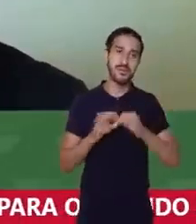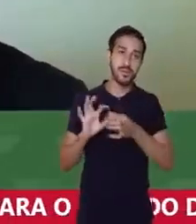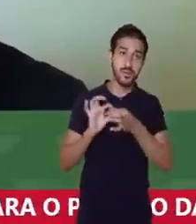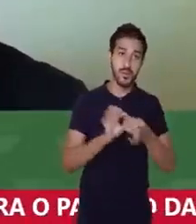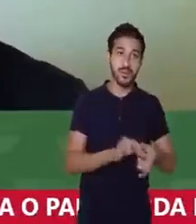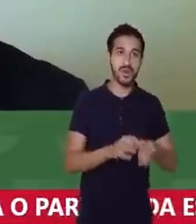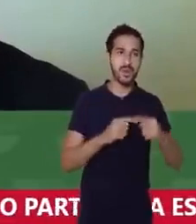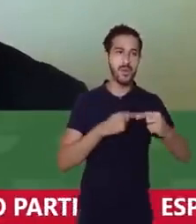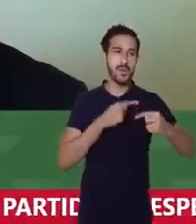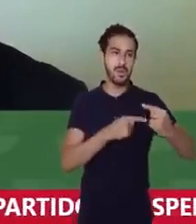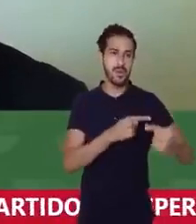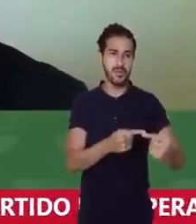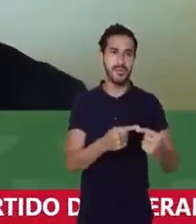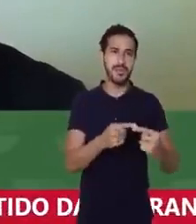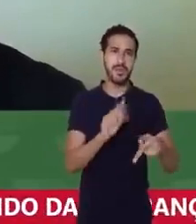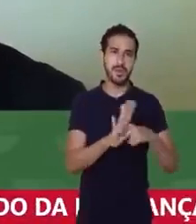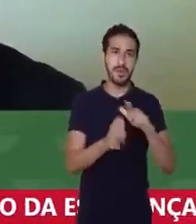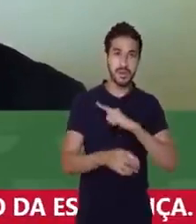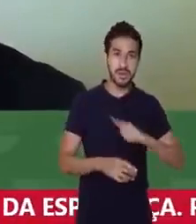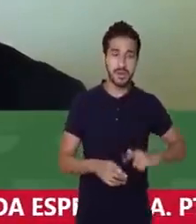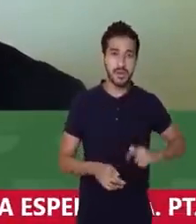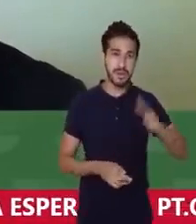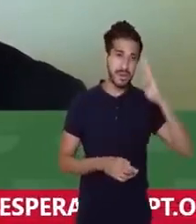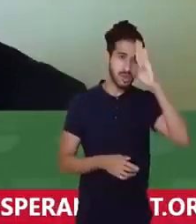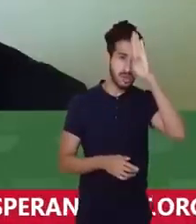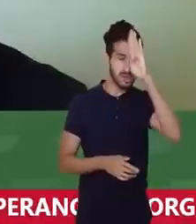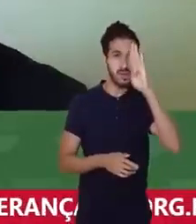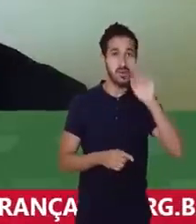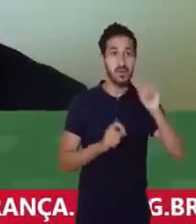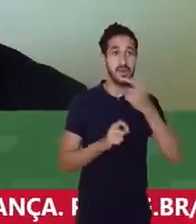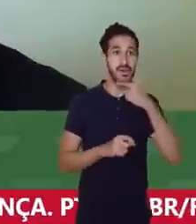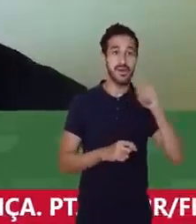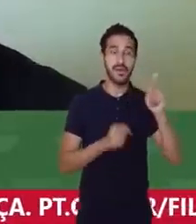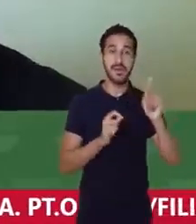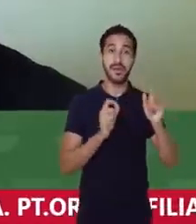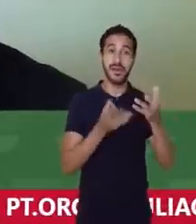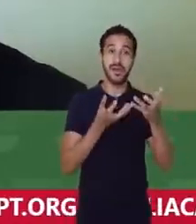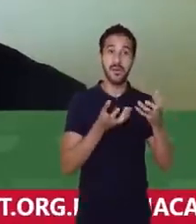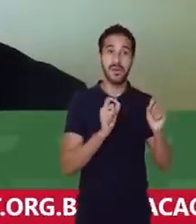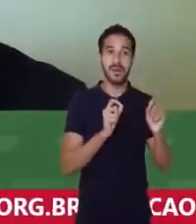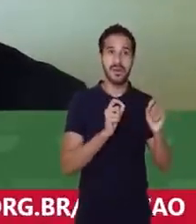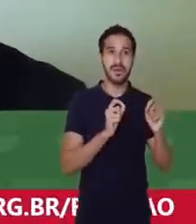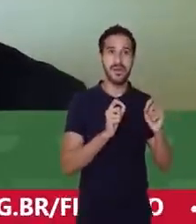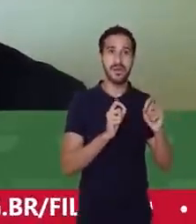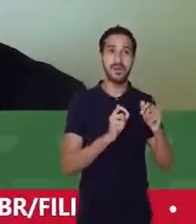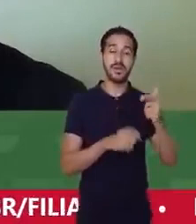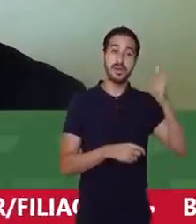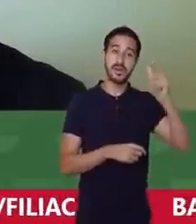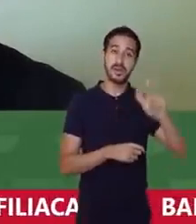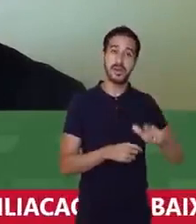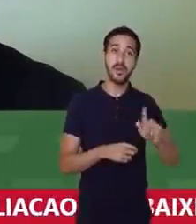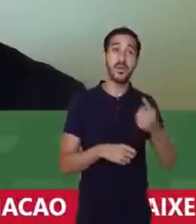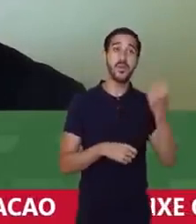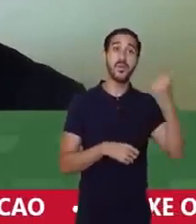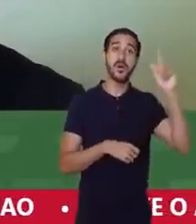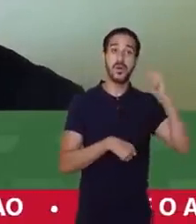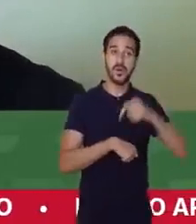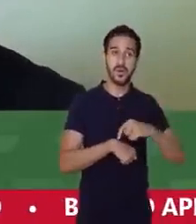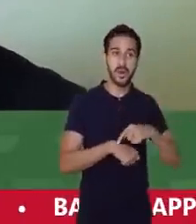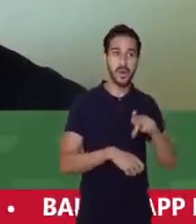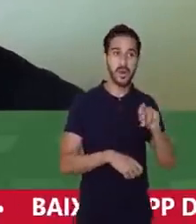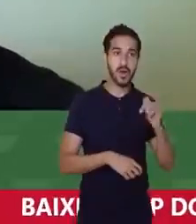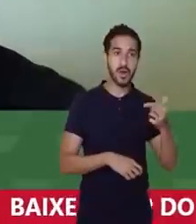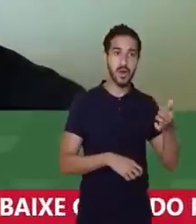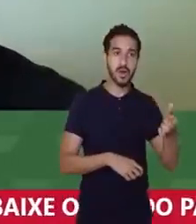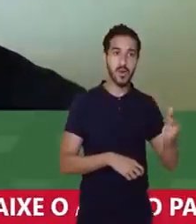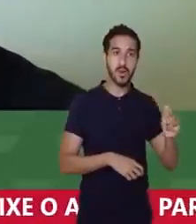o desenrolar do governo Bolsonaro, em que ele quer nos aplicar mais uma fase do golpe